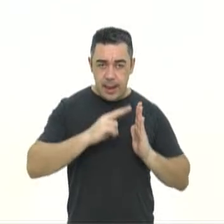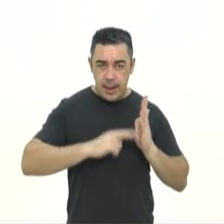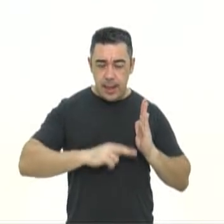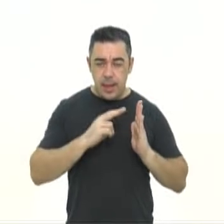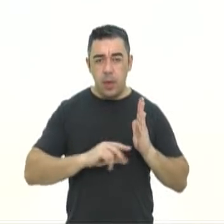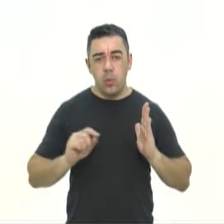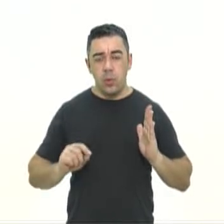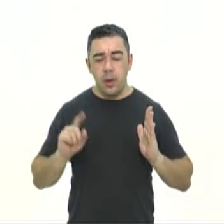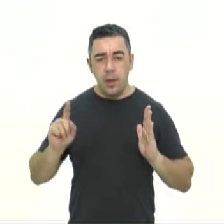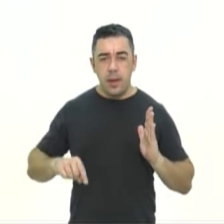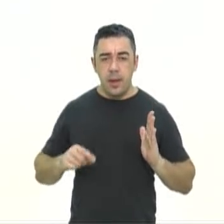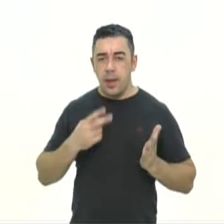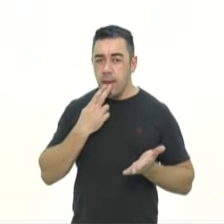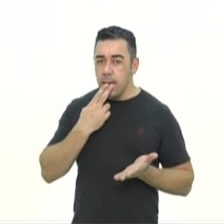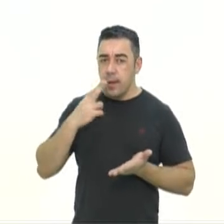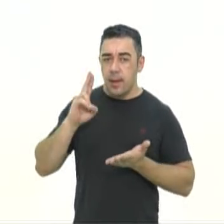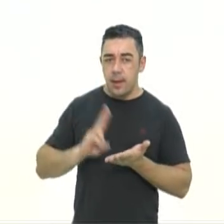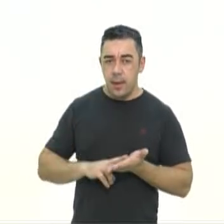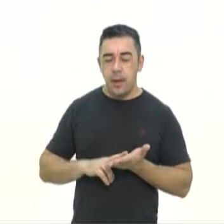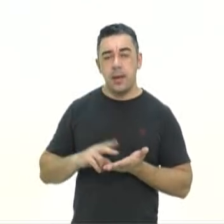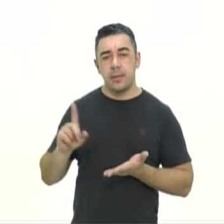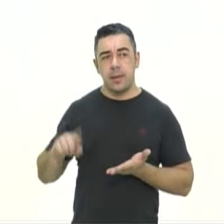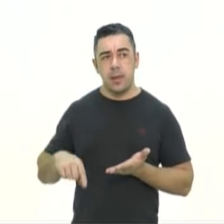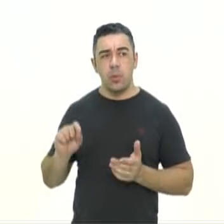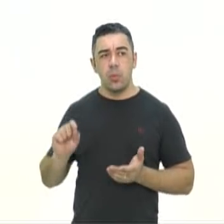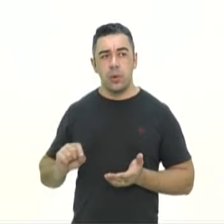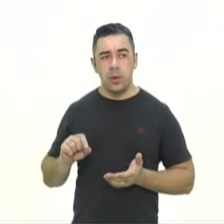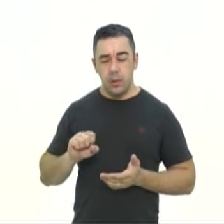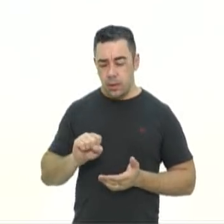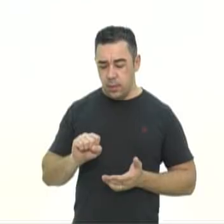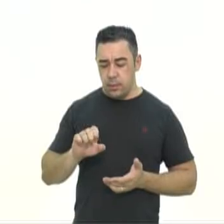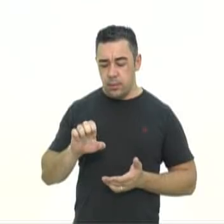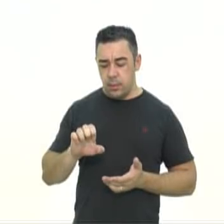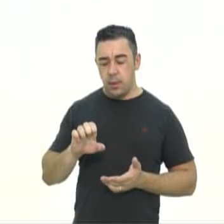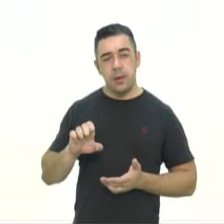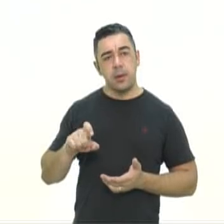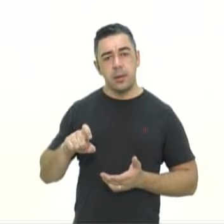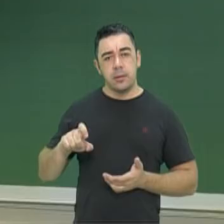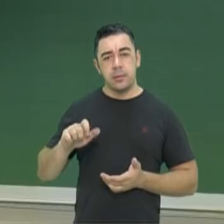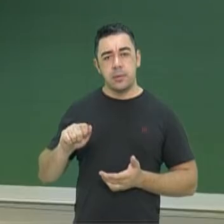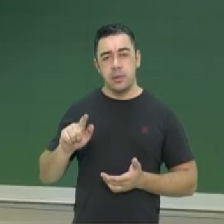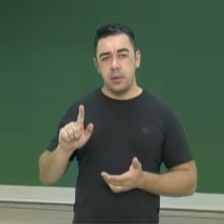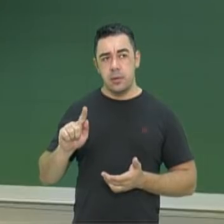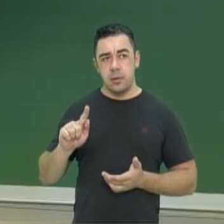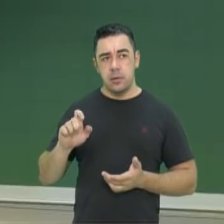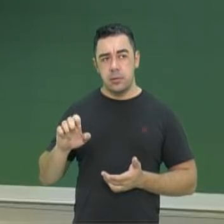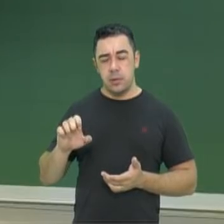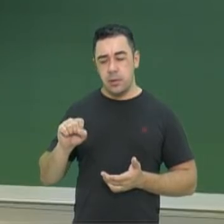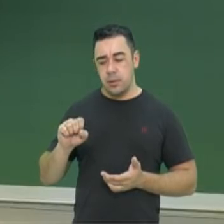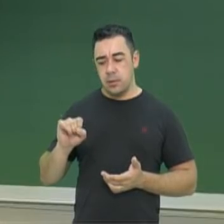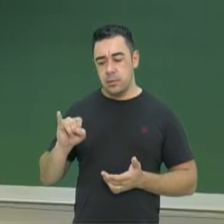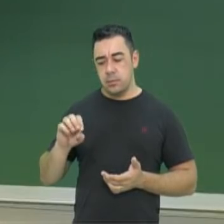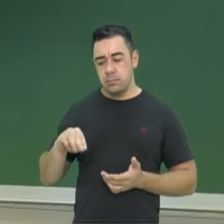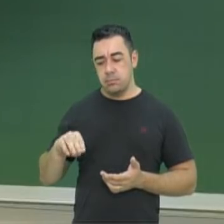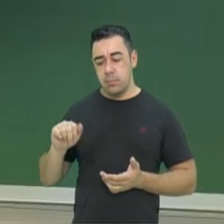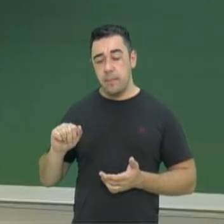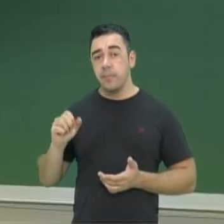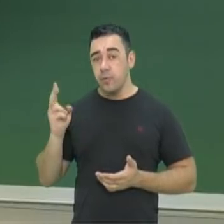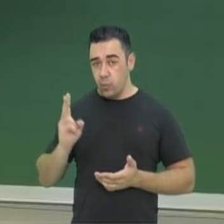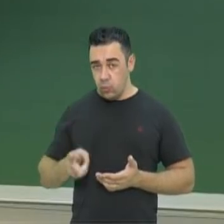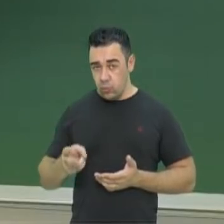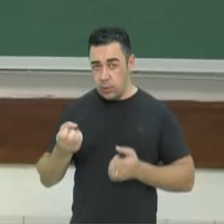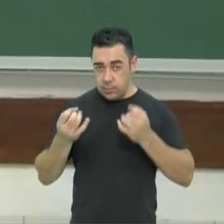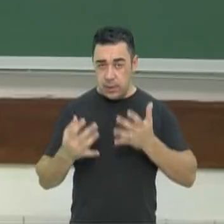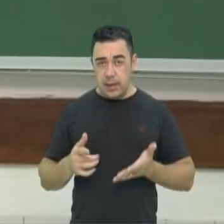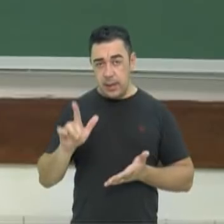fragmentos do sermão da 60ª. Então, nós vamos falar hoje aí, nós vamos continuar falando da literatura do início aí do